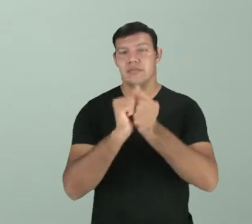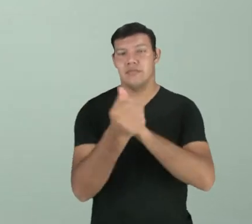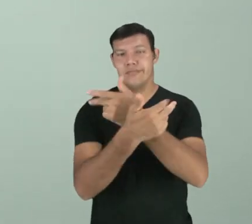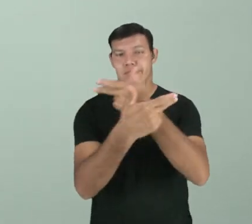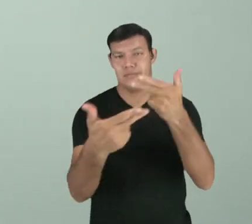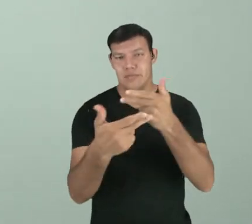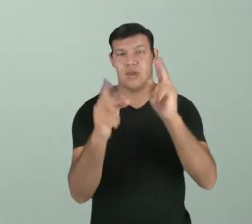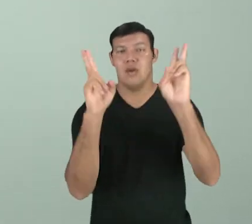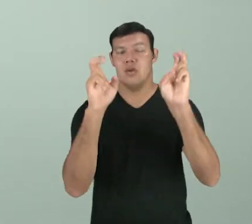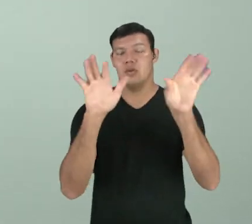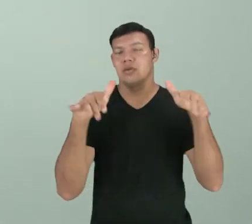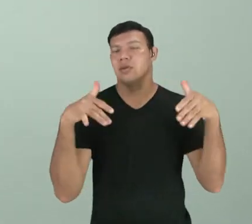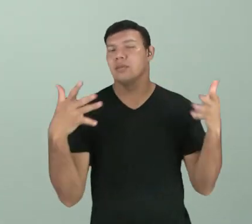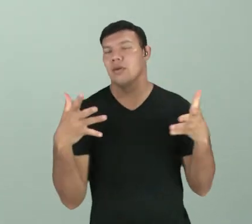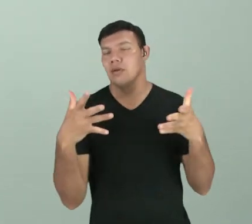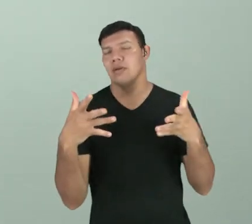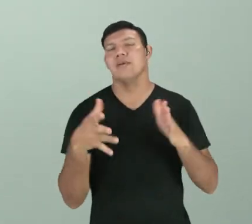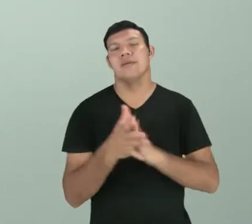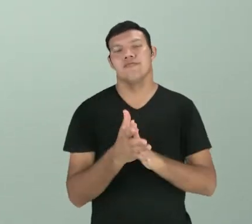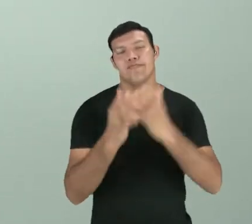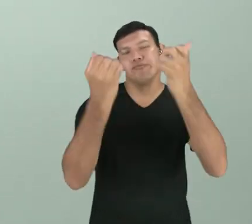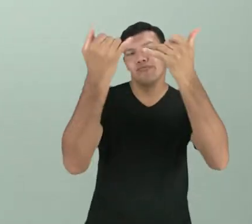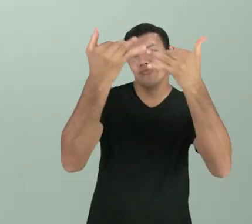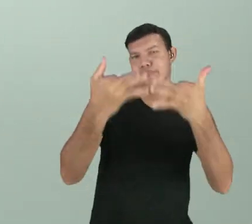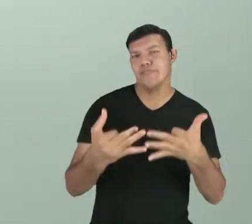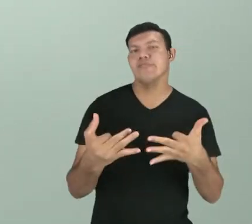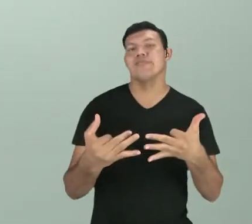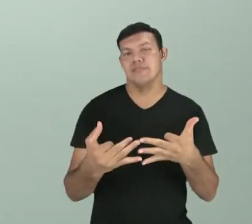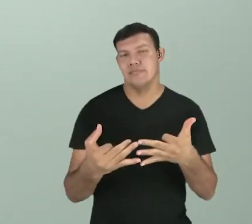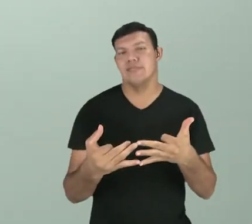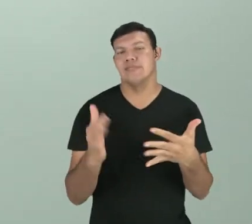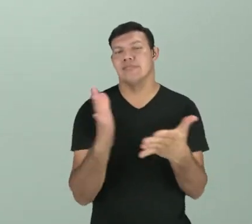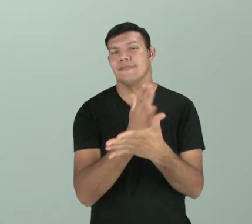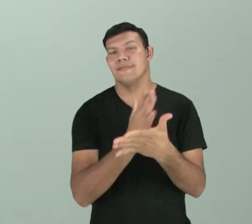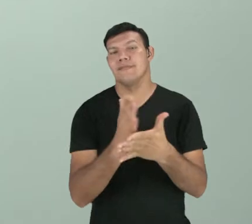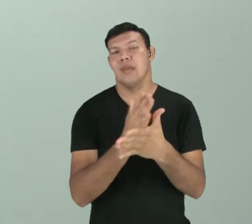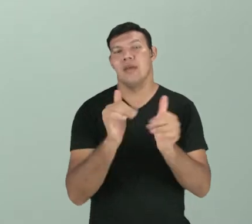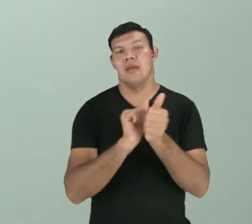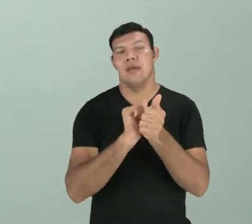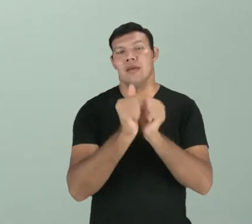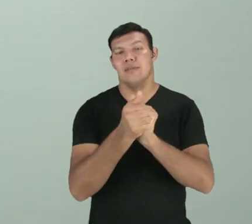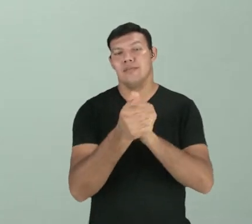esportes. O tema da nossa aula é Talking About Sports, falando sobre esportes.